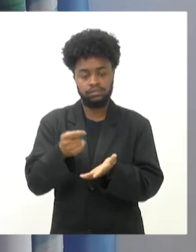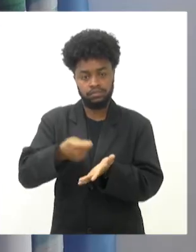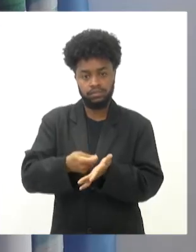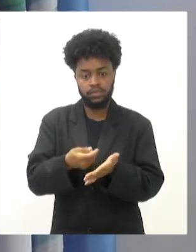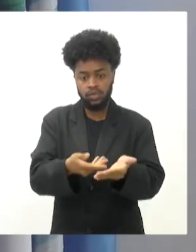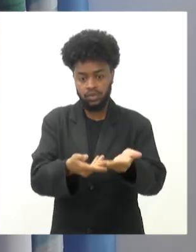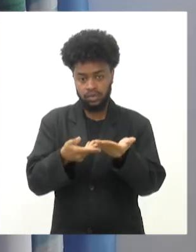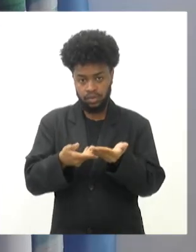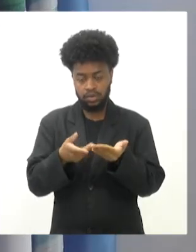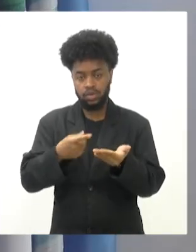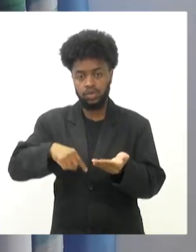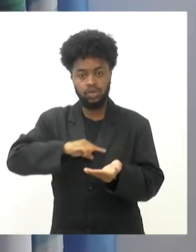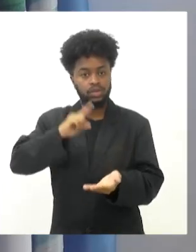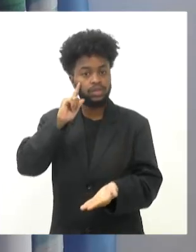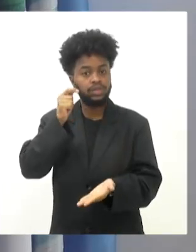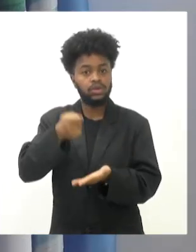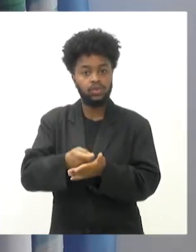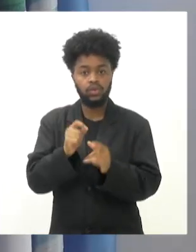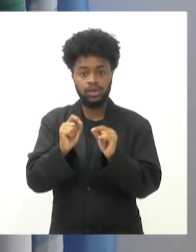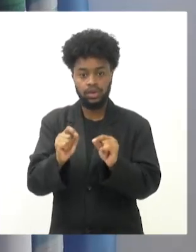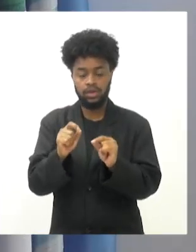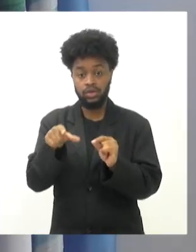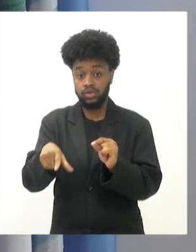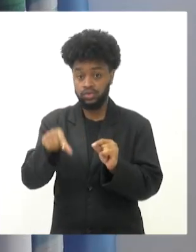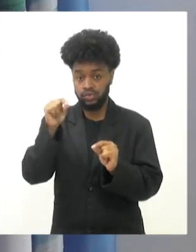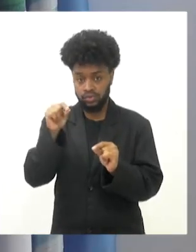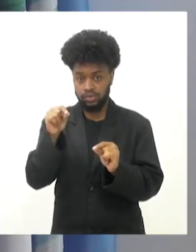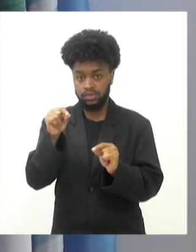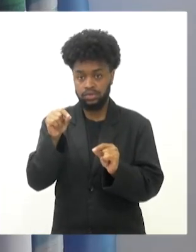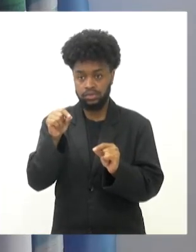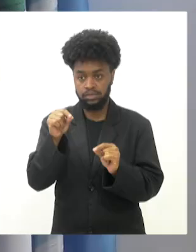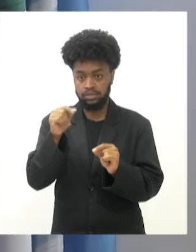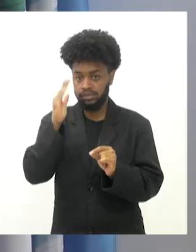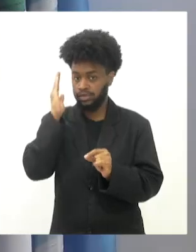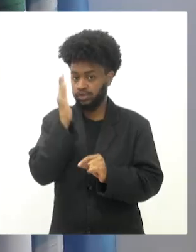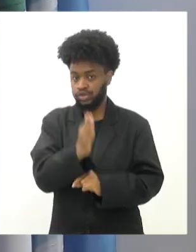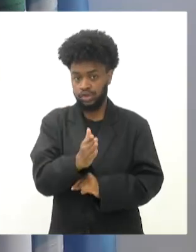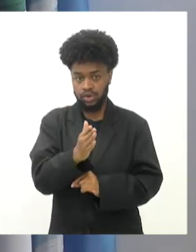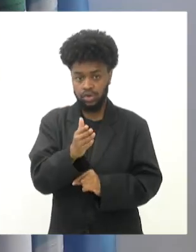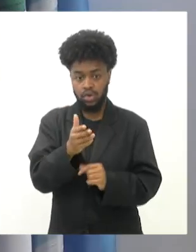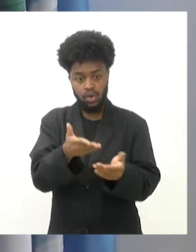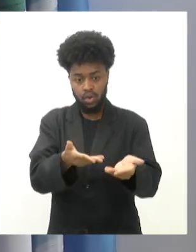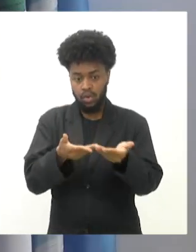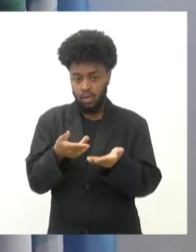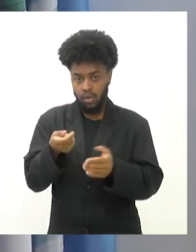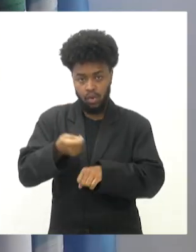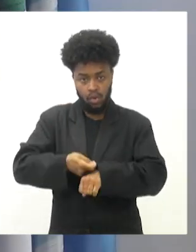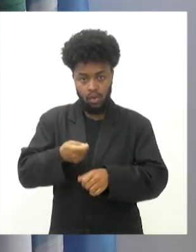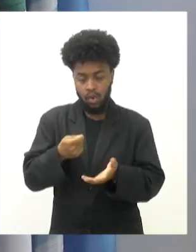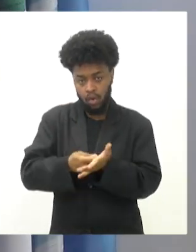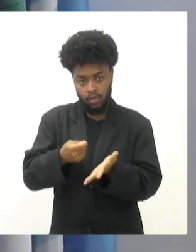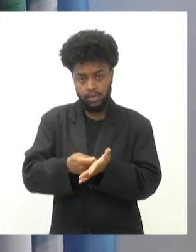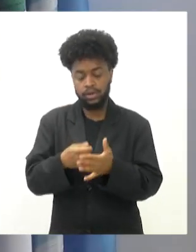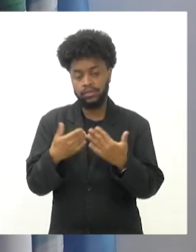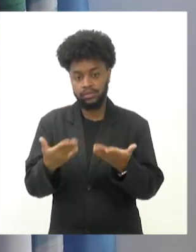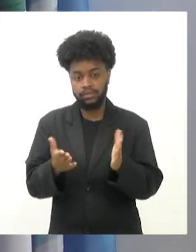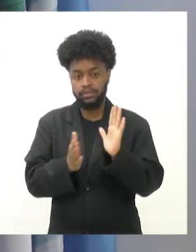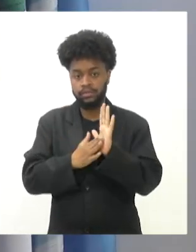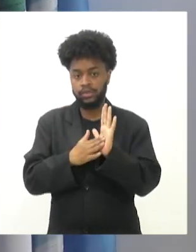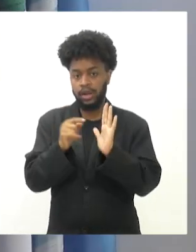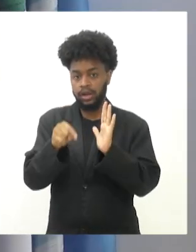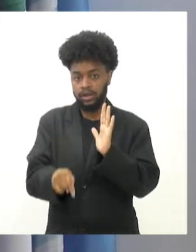convite. Nós deliberamos para optar diretamente por uma convocação. Então, a proposta é